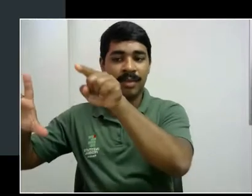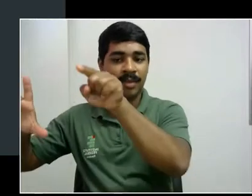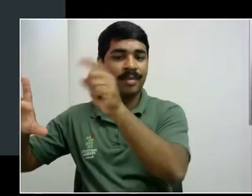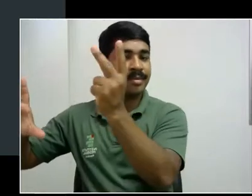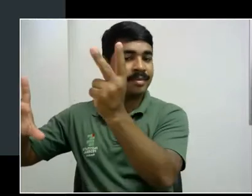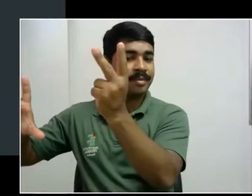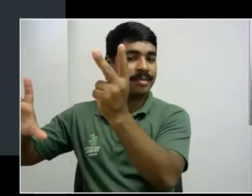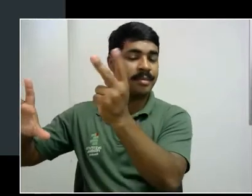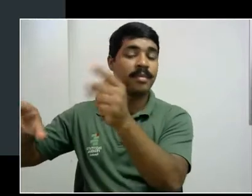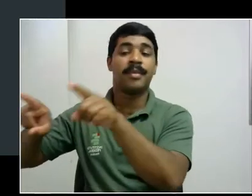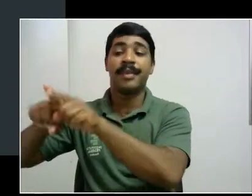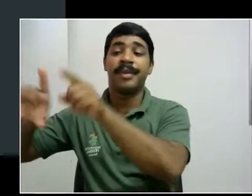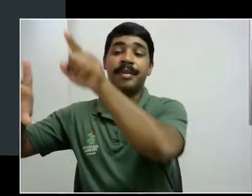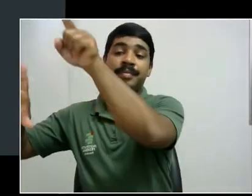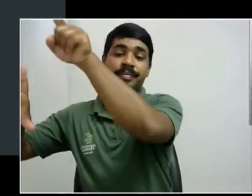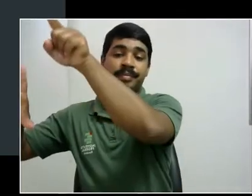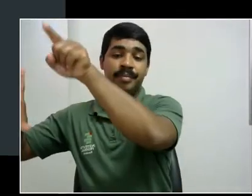ela passa pelo eixo y.